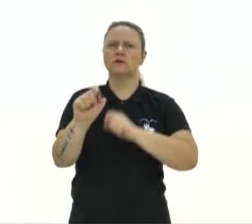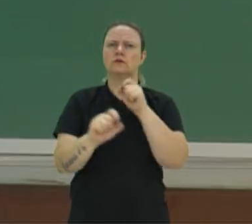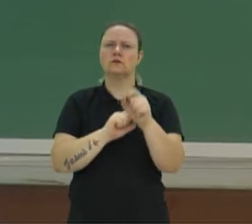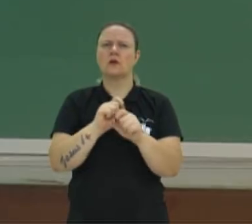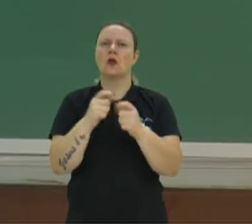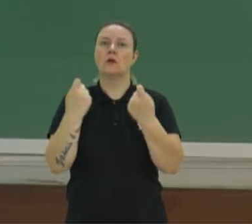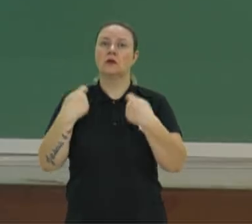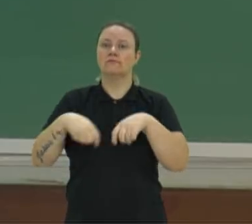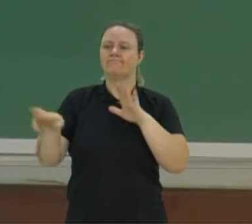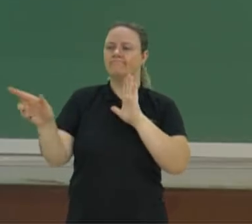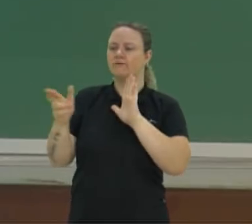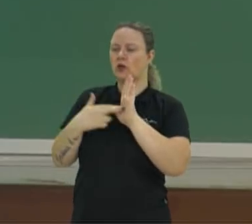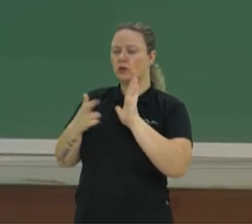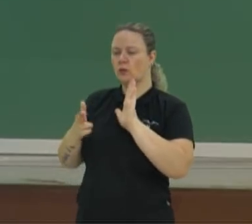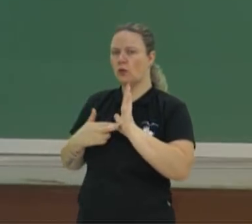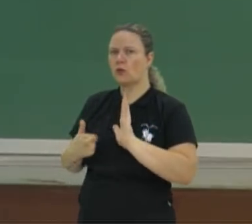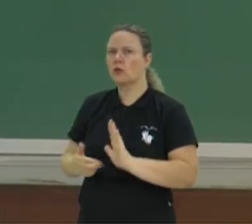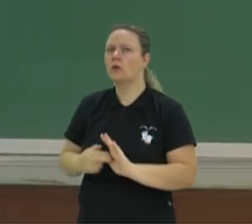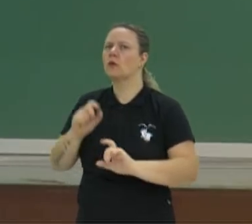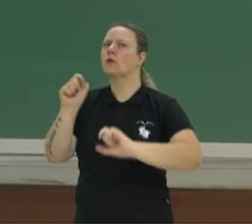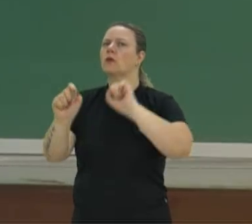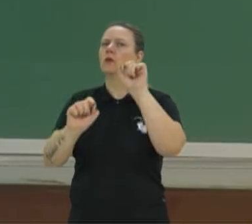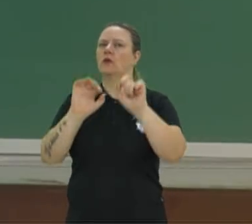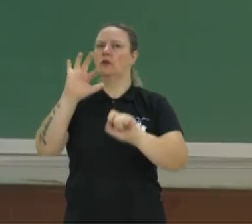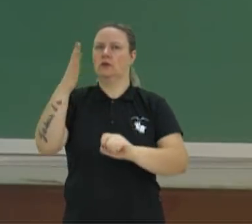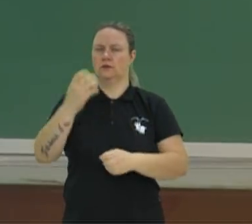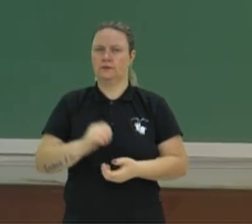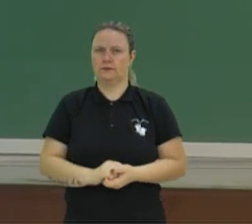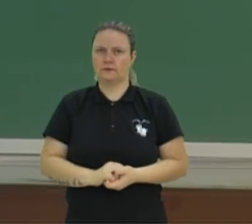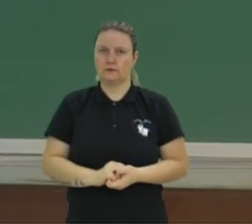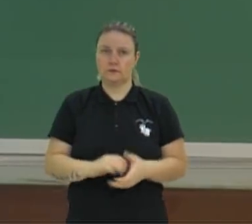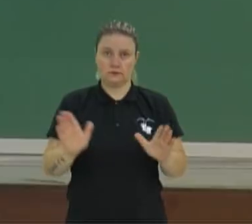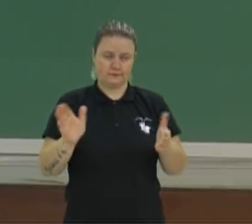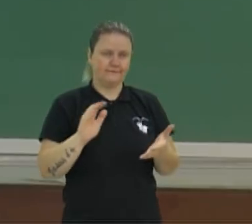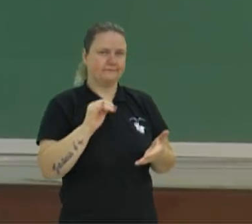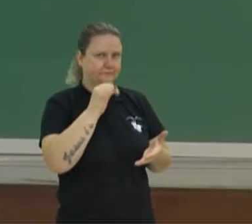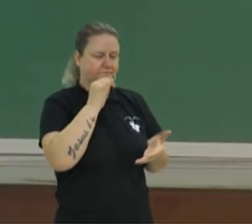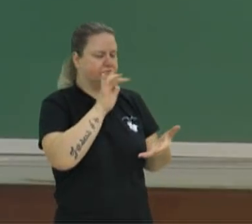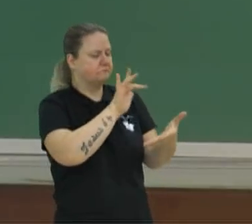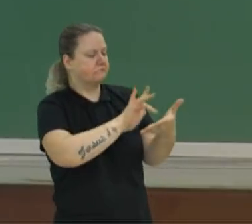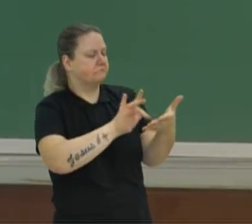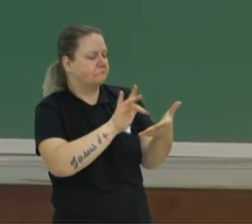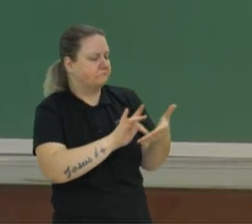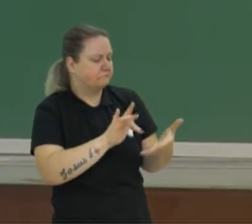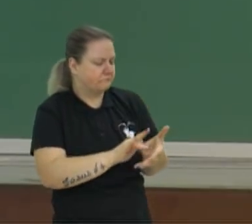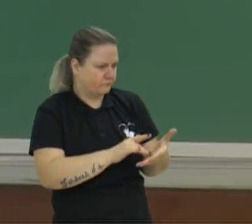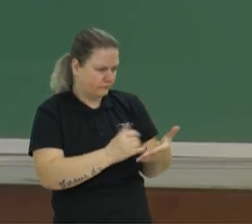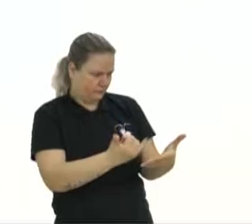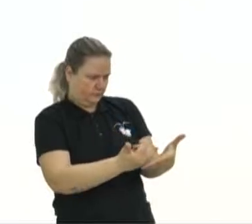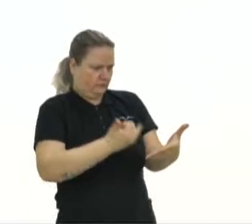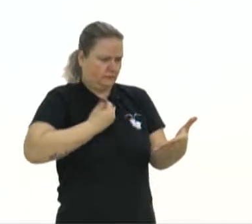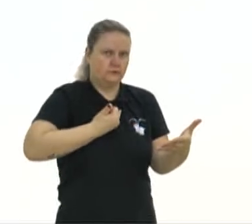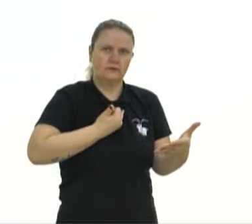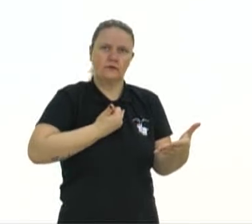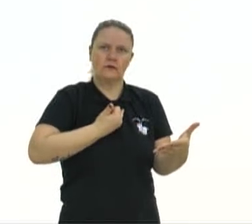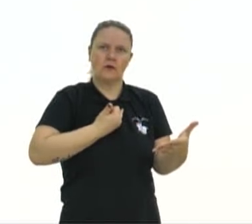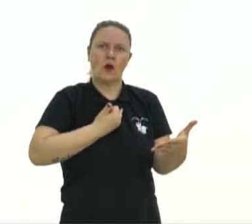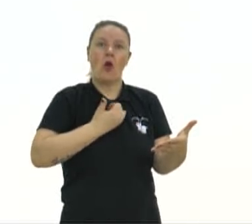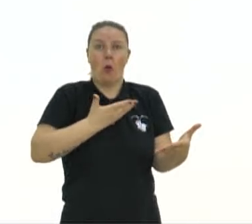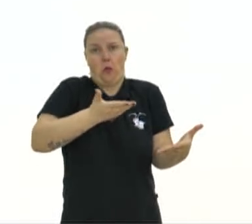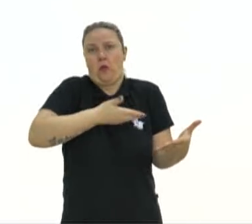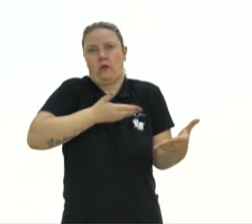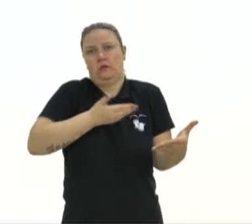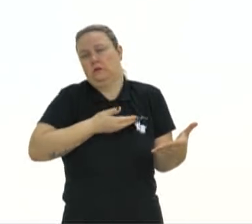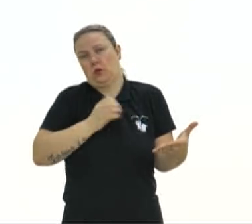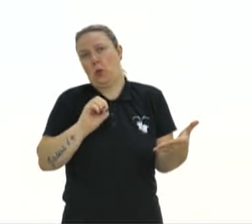deve responder a respeito do fato. Você abre seu celular e recebe uma notícia encaminhada por um amigo